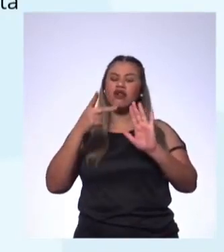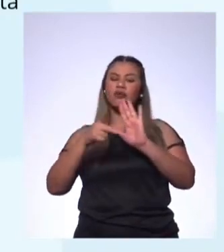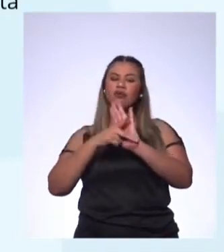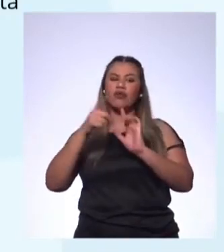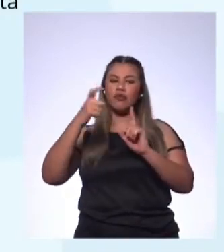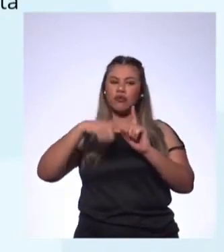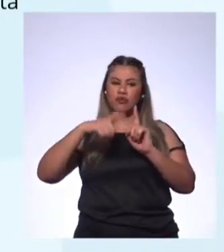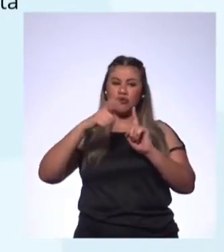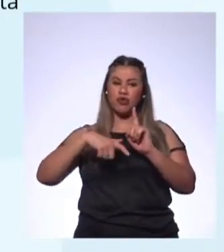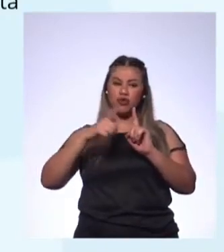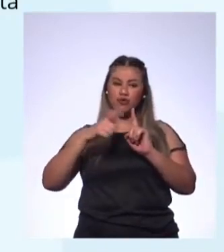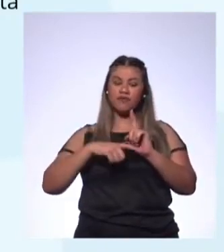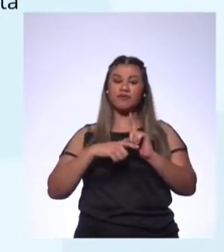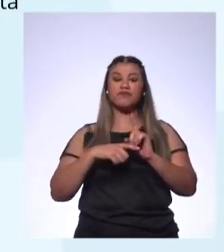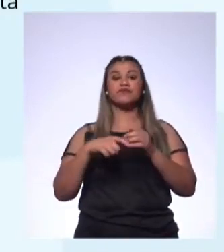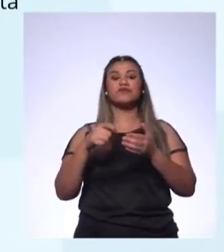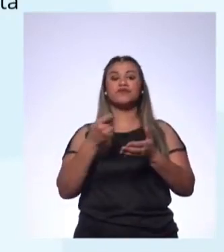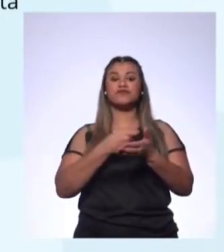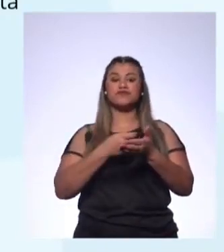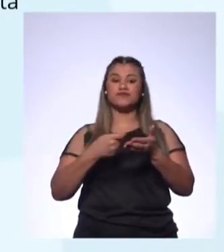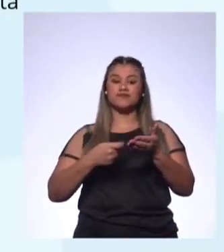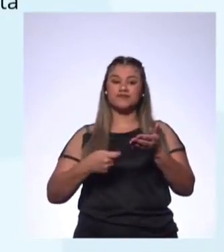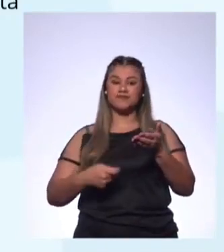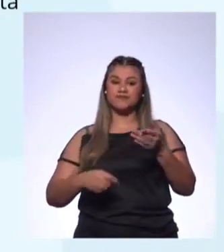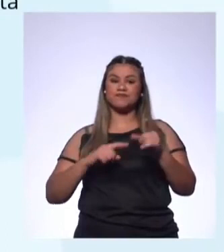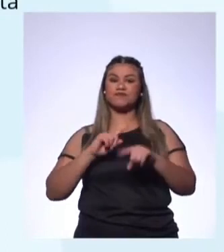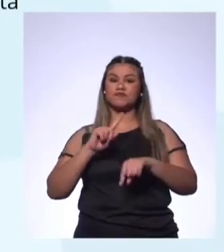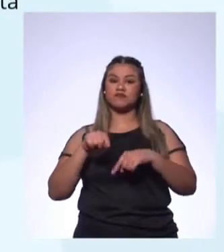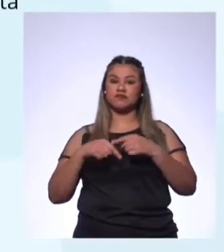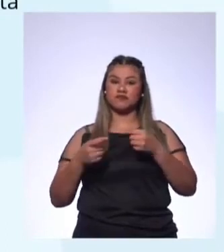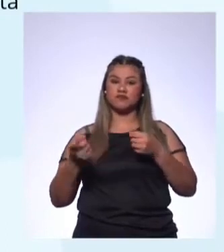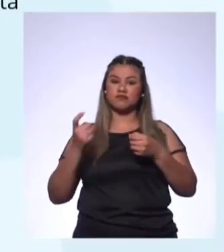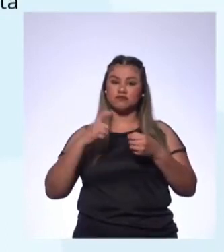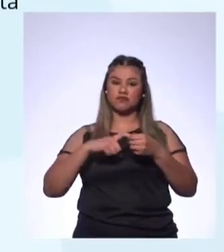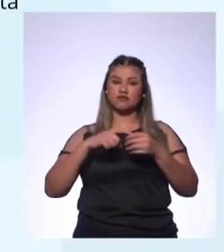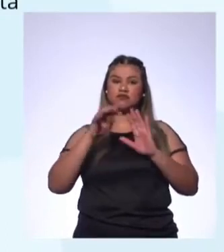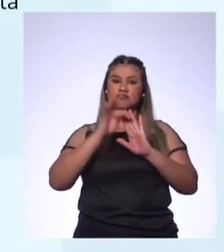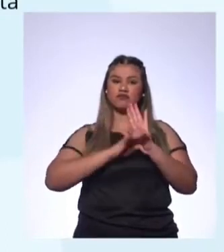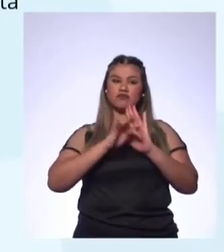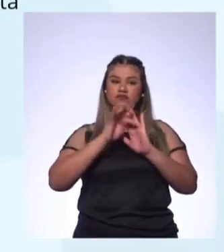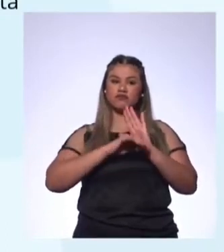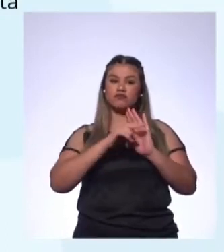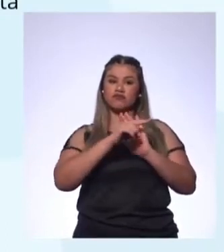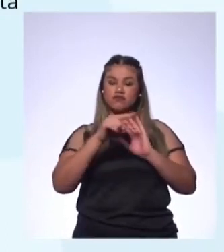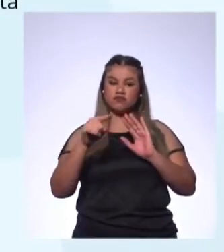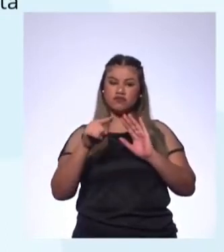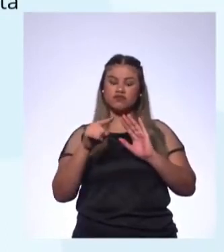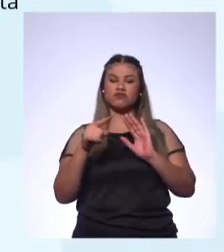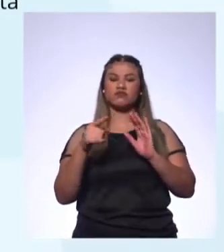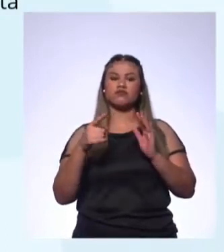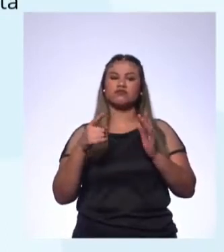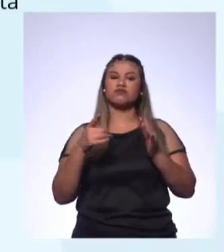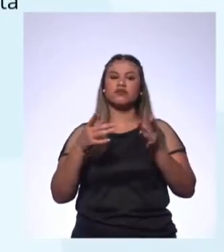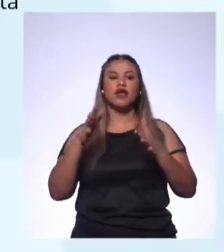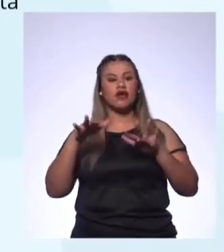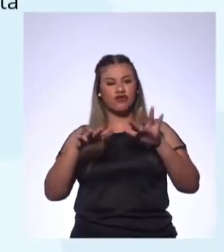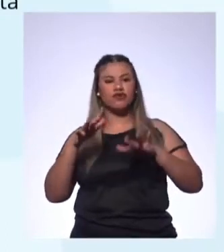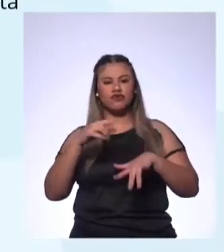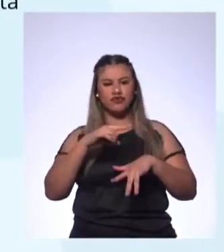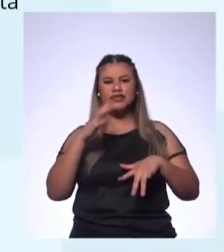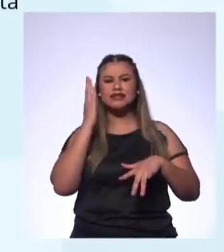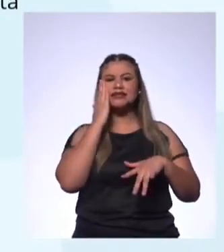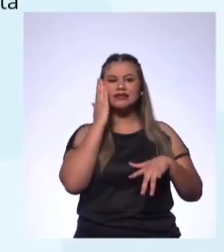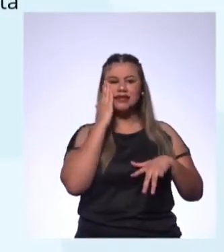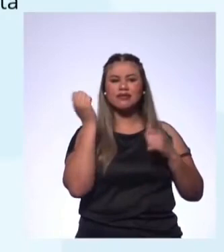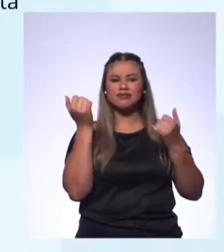Anotem essa questão e que a gente vai voltar um pouquinho no texto para eles, né? Para vocês prestarem atenção. Não que vocês não saibam, porque nós já